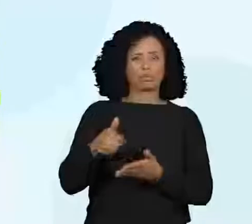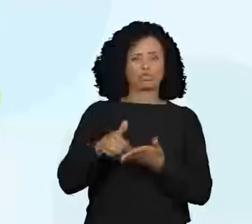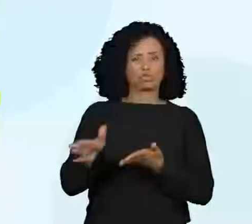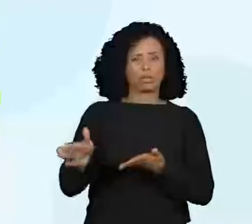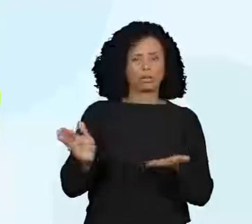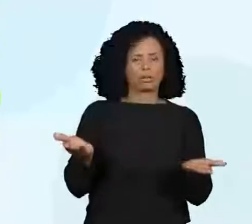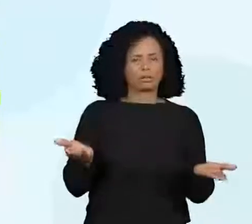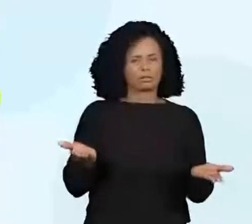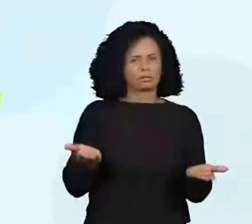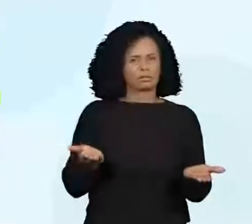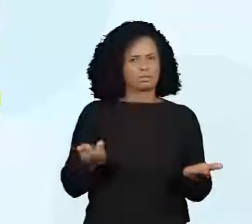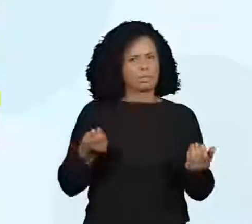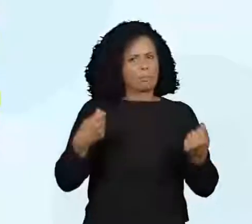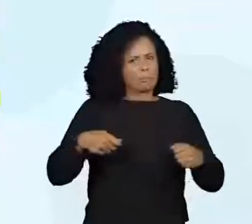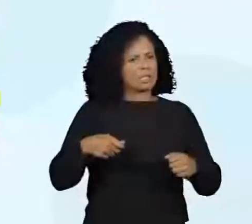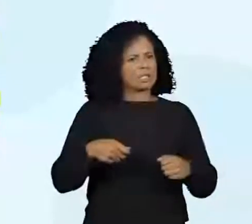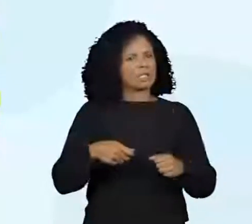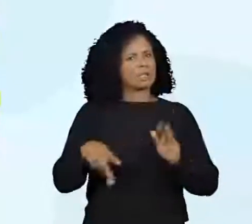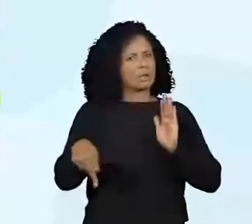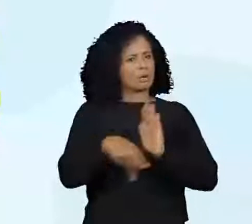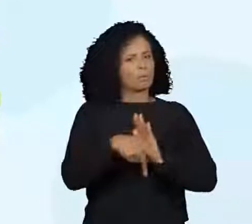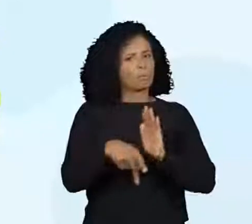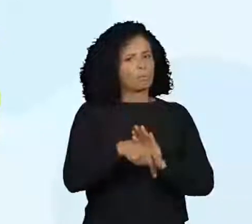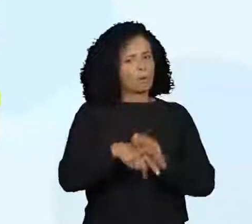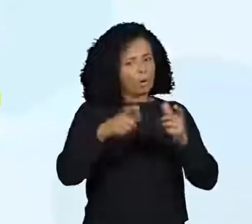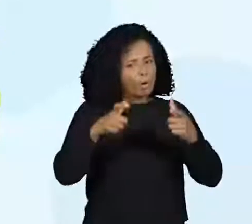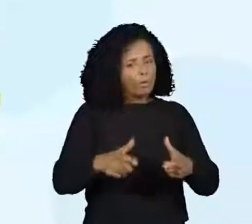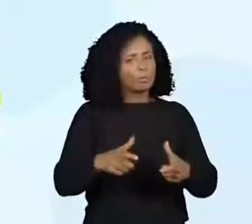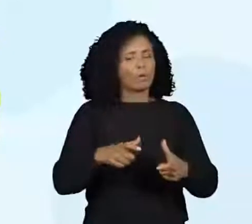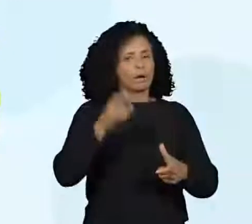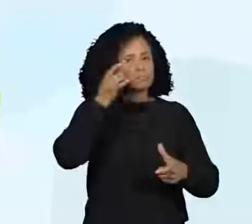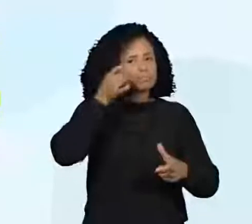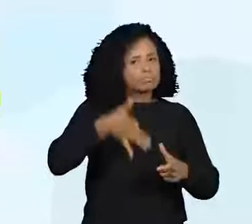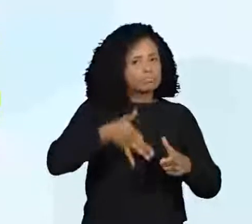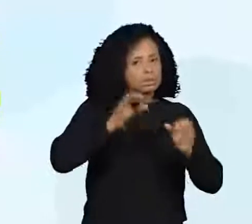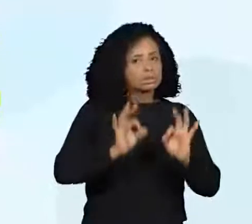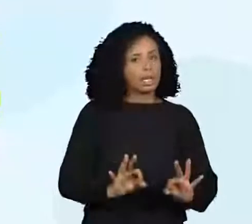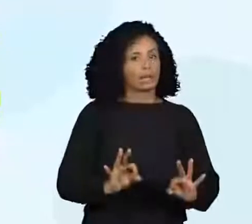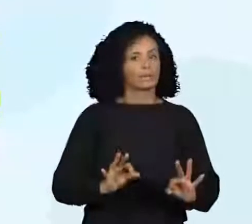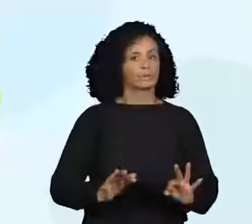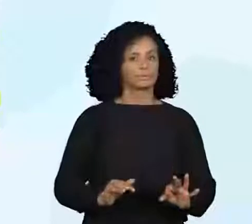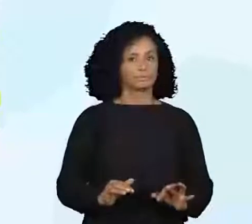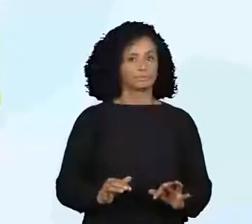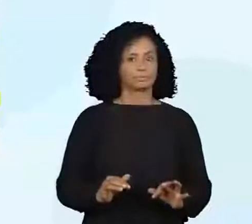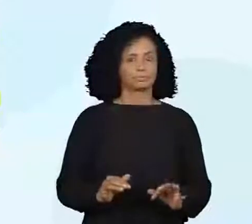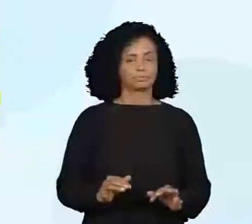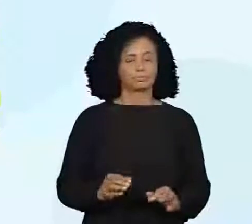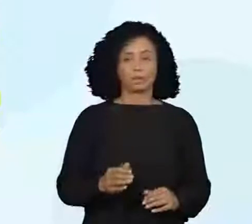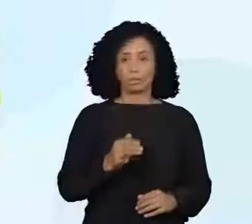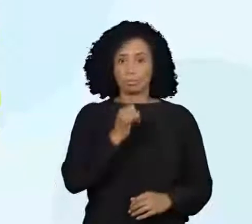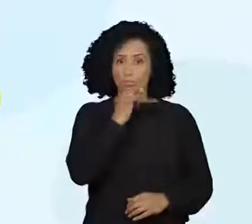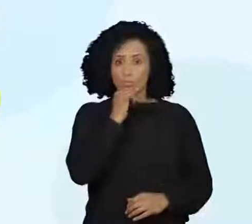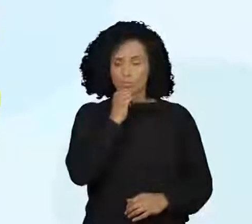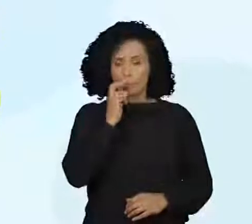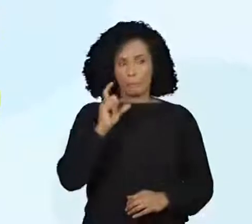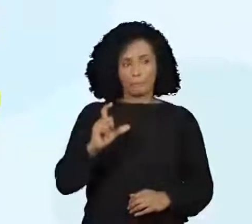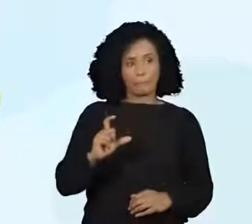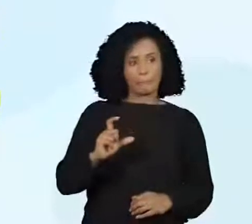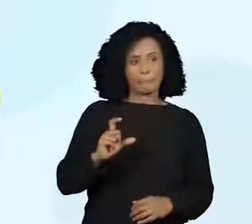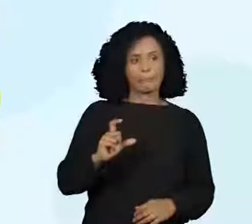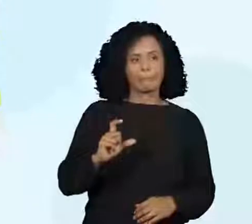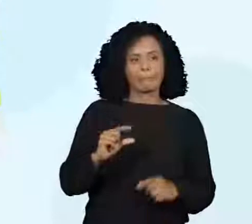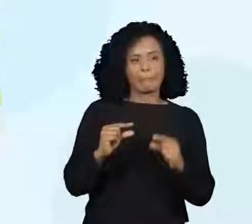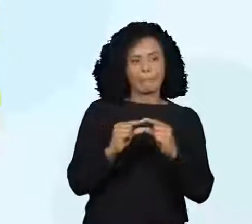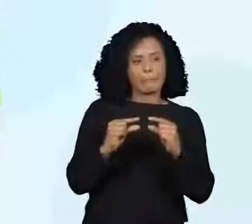exige coleta especial e descarte específico, como pilhas